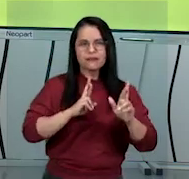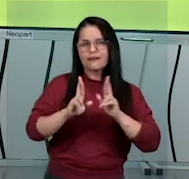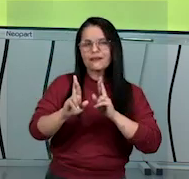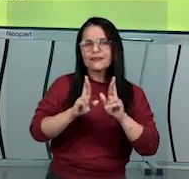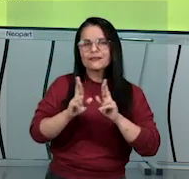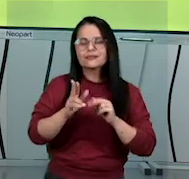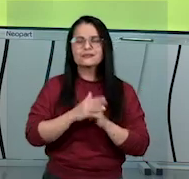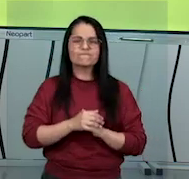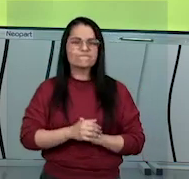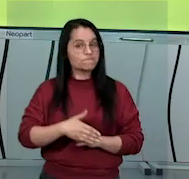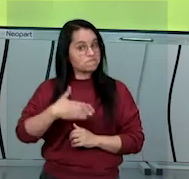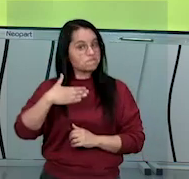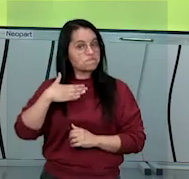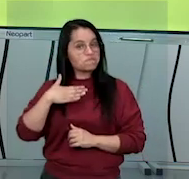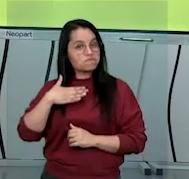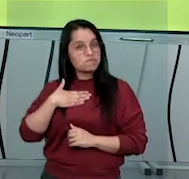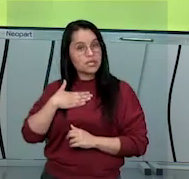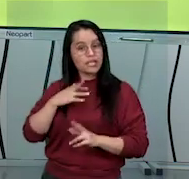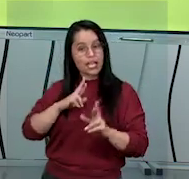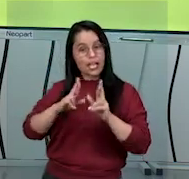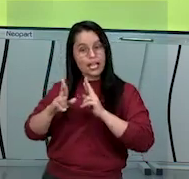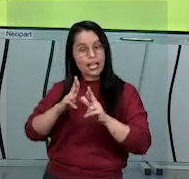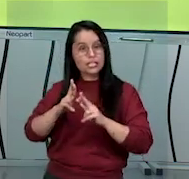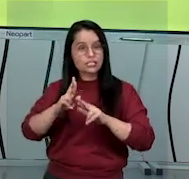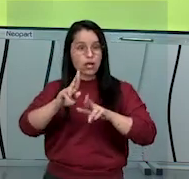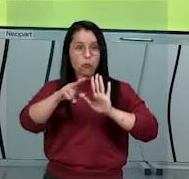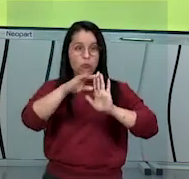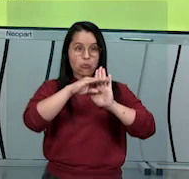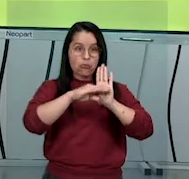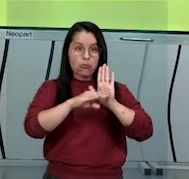relação relação de materiais,